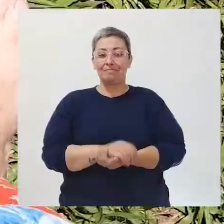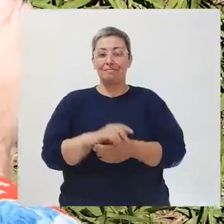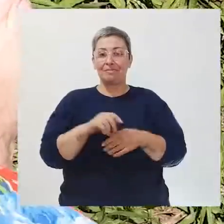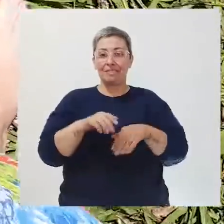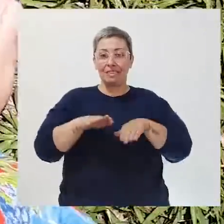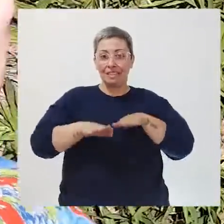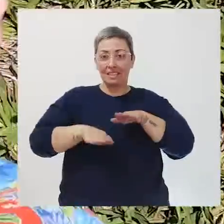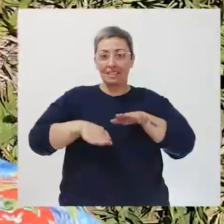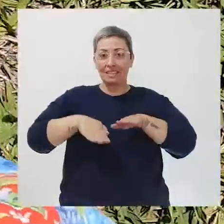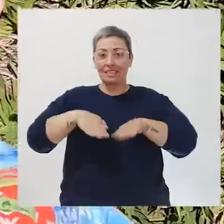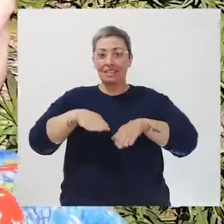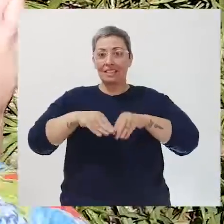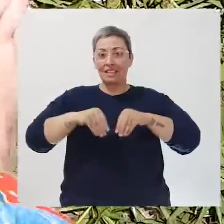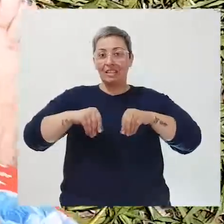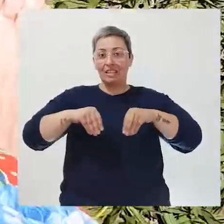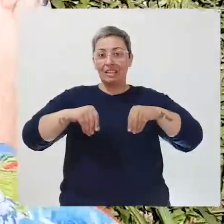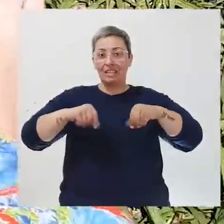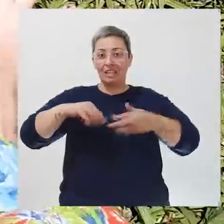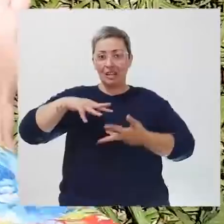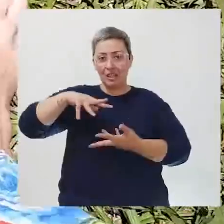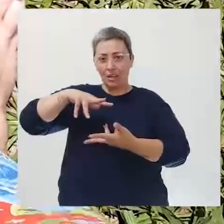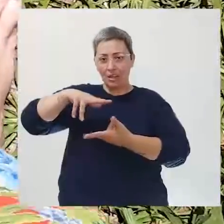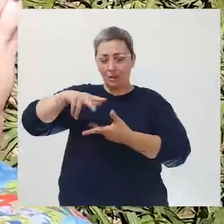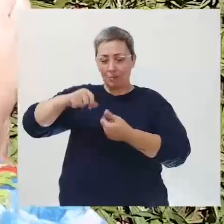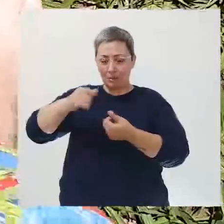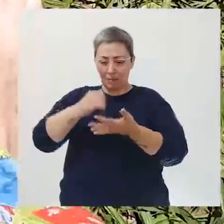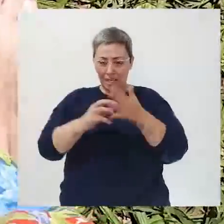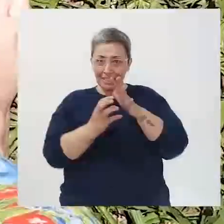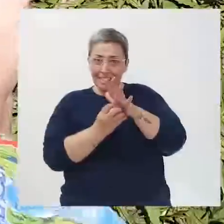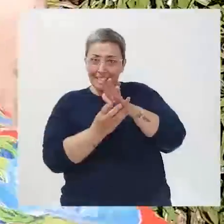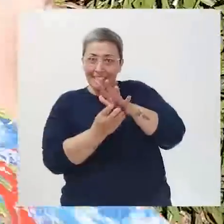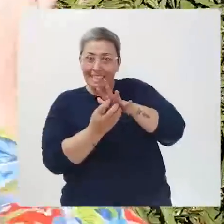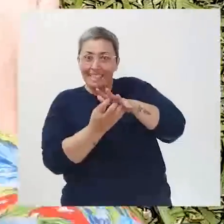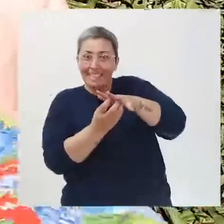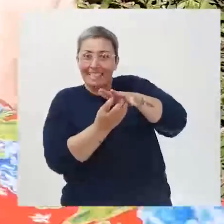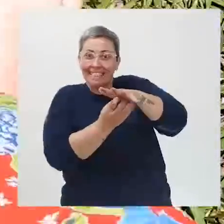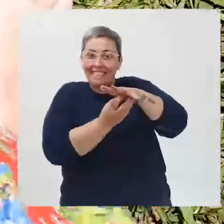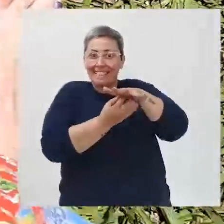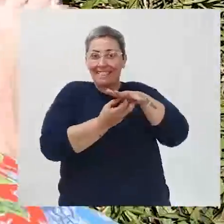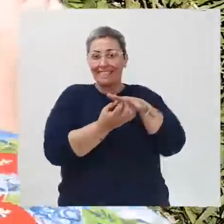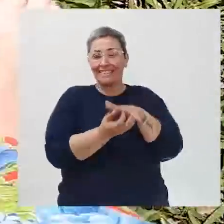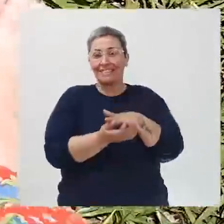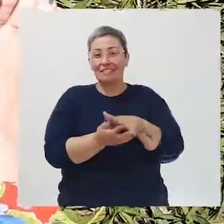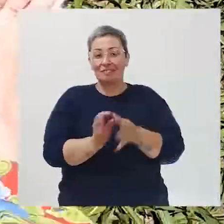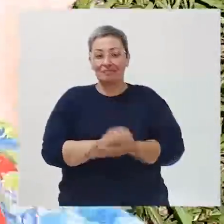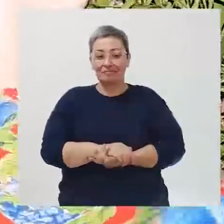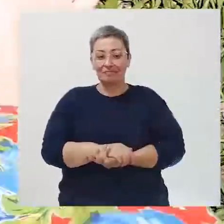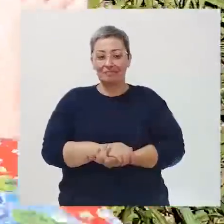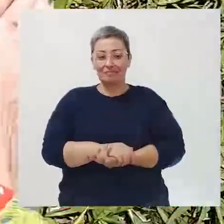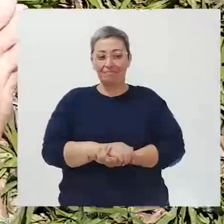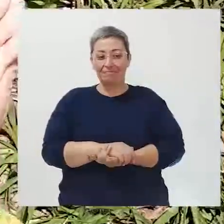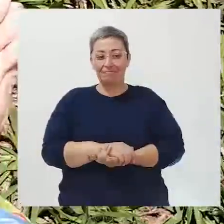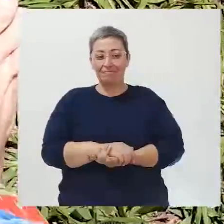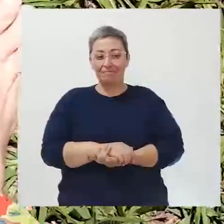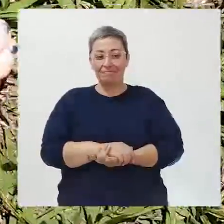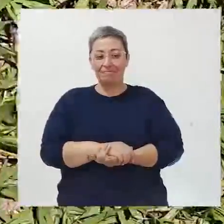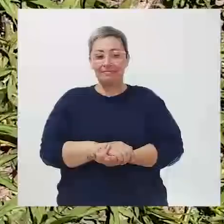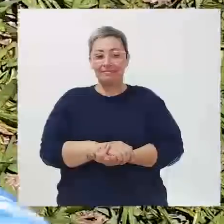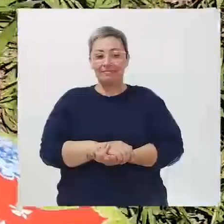Descalça na terra, o planeta me faz cócegas na planta dos pés.